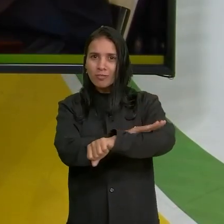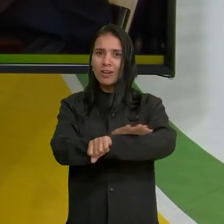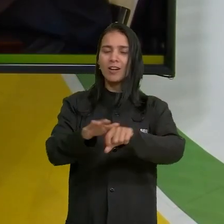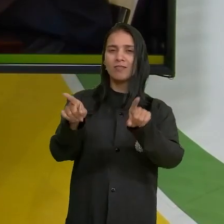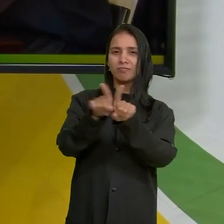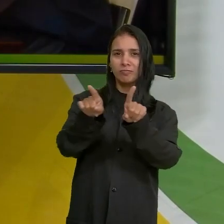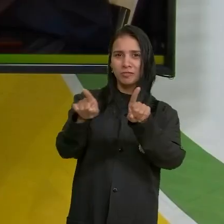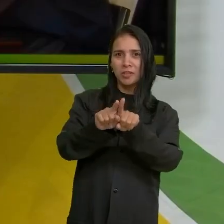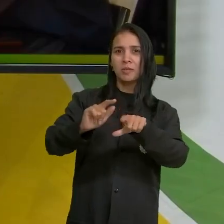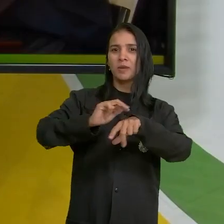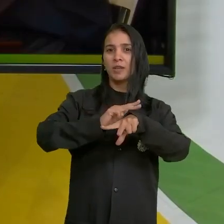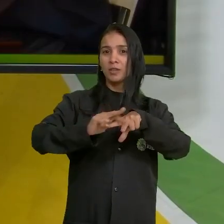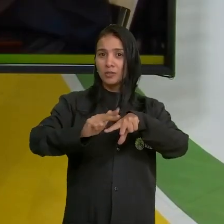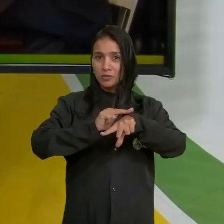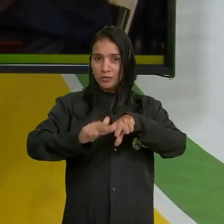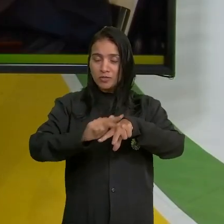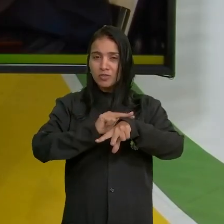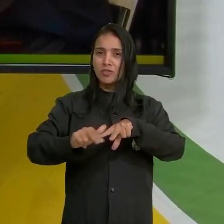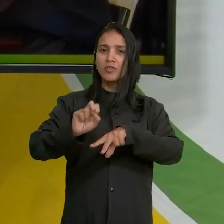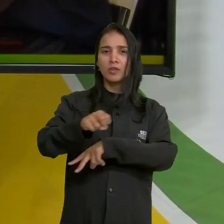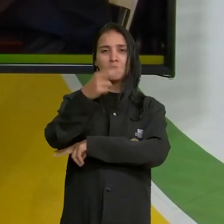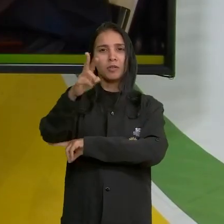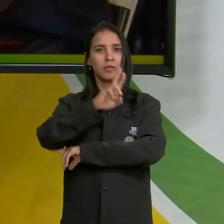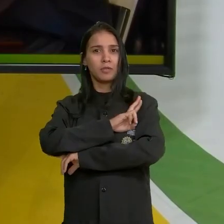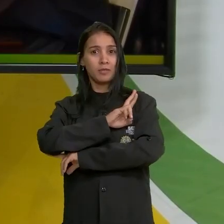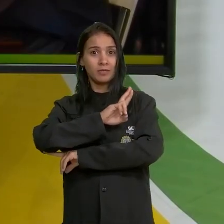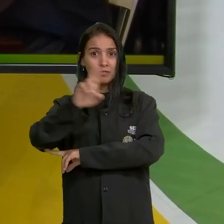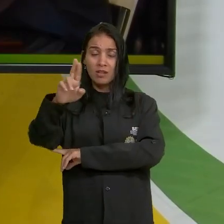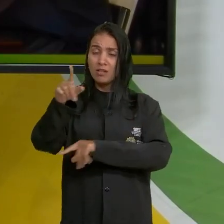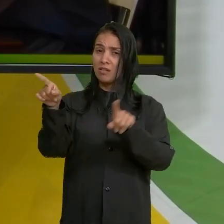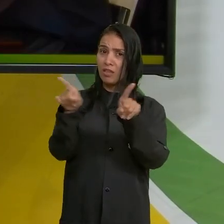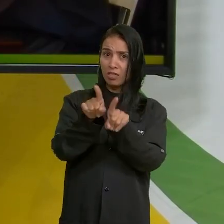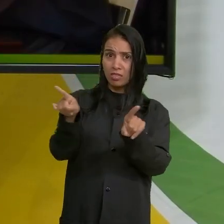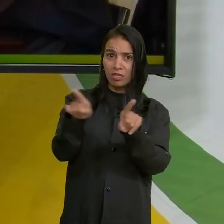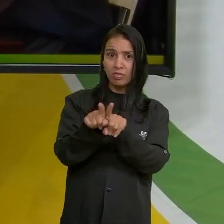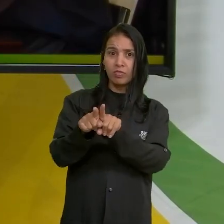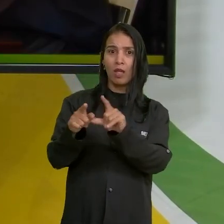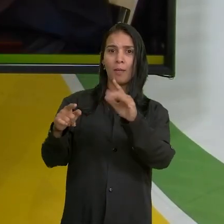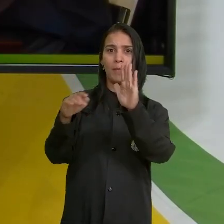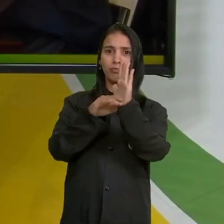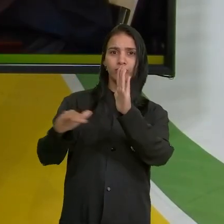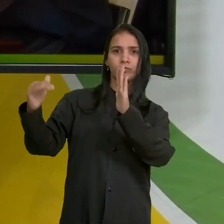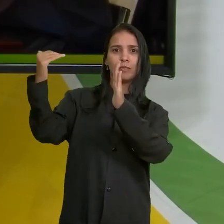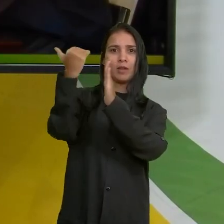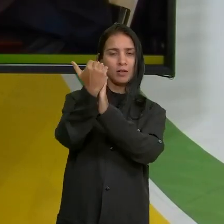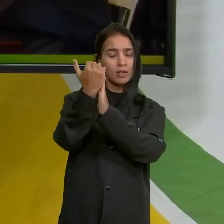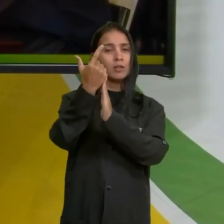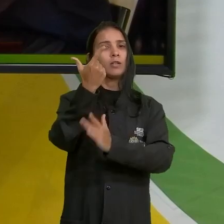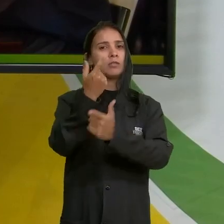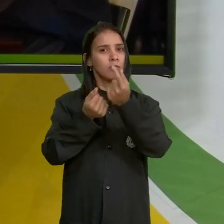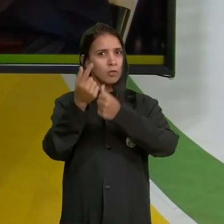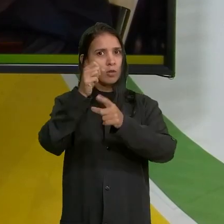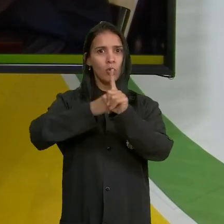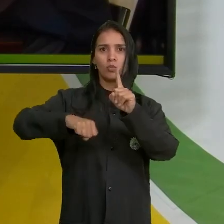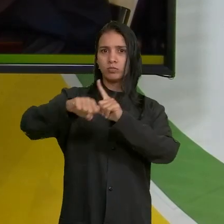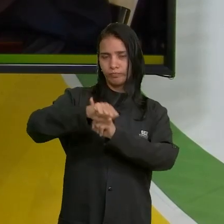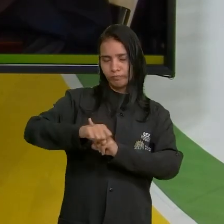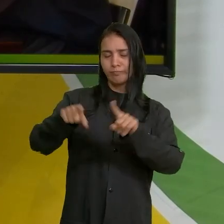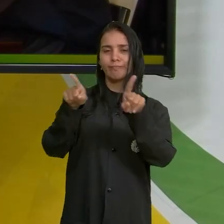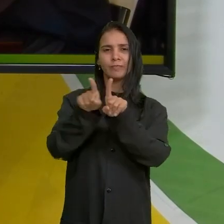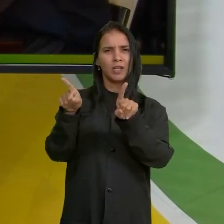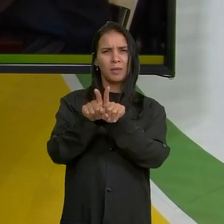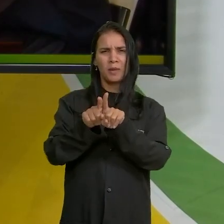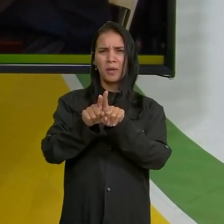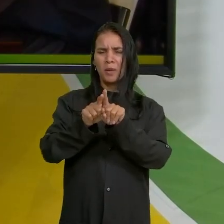diferenças religiosas, as diferenças até mesmo de classe social, dentre outras que eu poderia aqui estar exemplificando